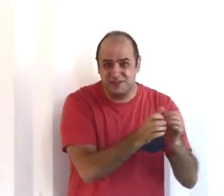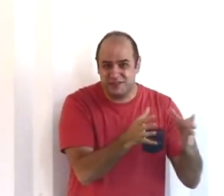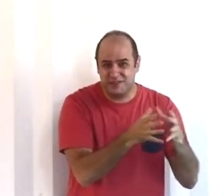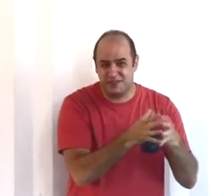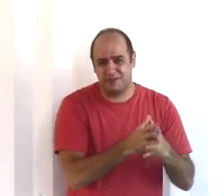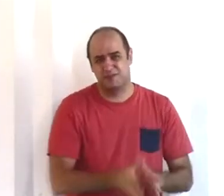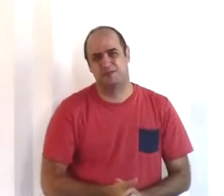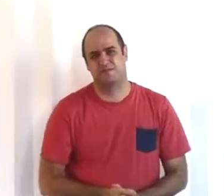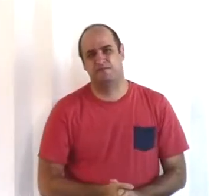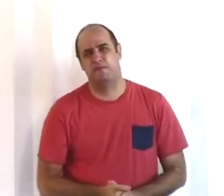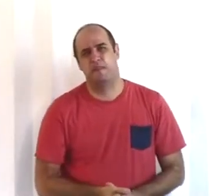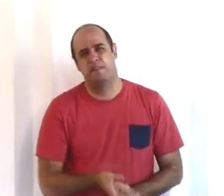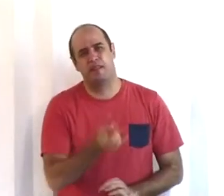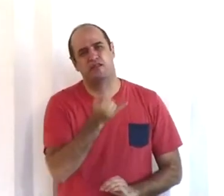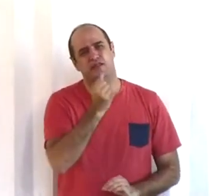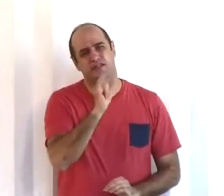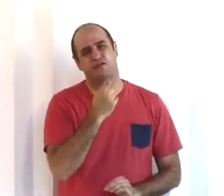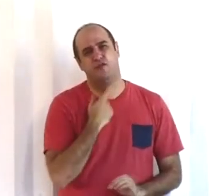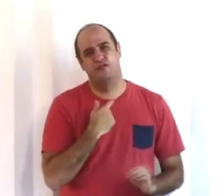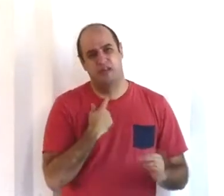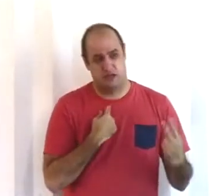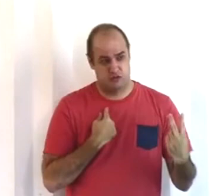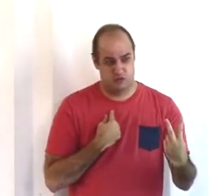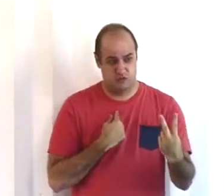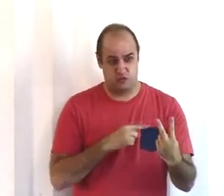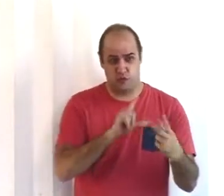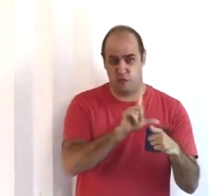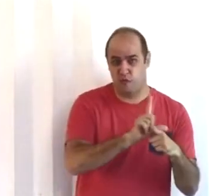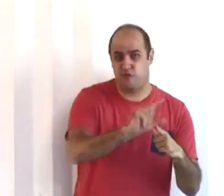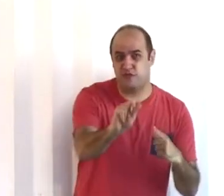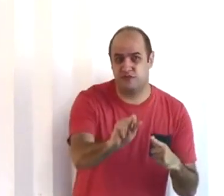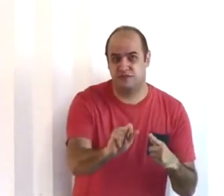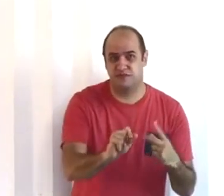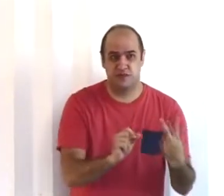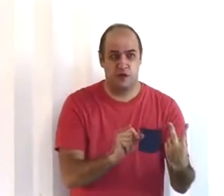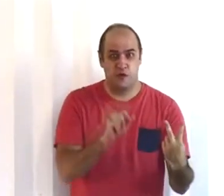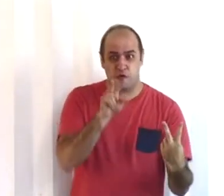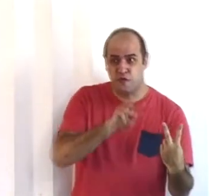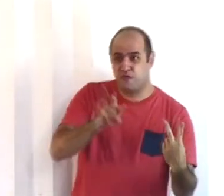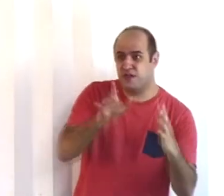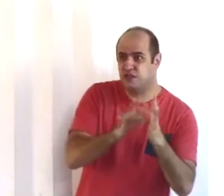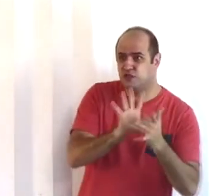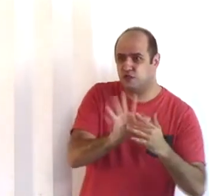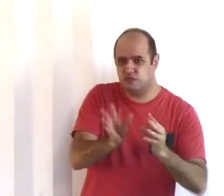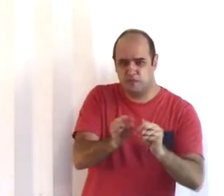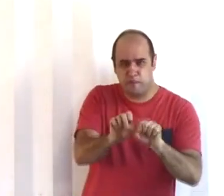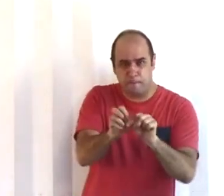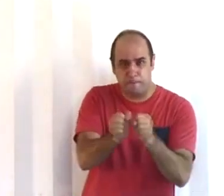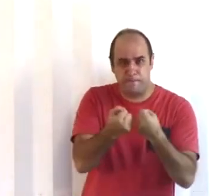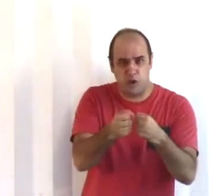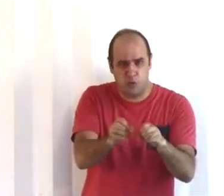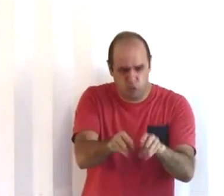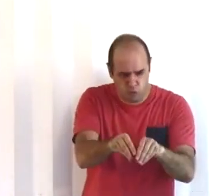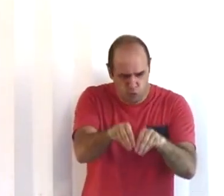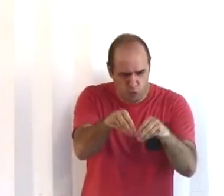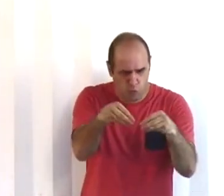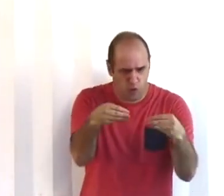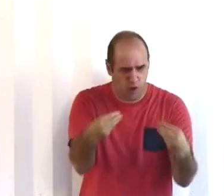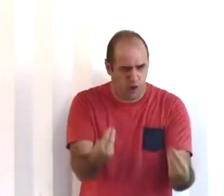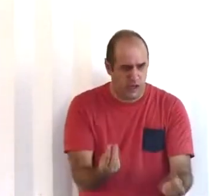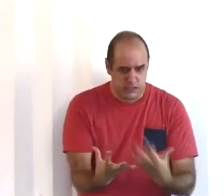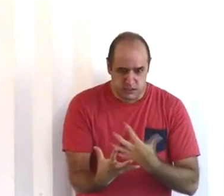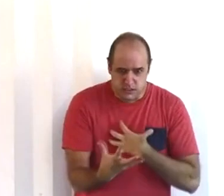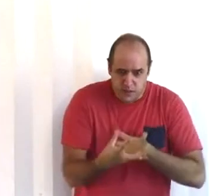alguma cidadezinha para longe de Jerusalém, assim que o Senhor Jesus partiu o pão, o seu coração se